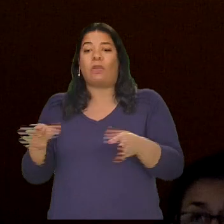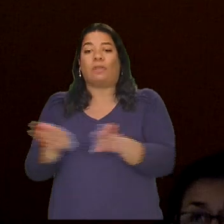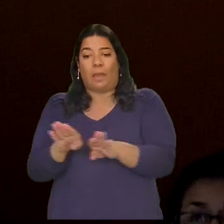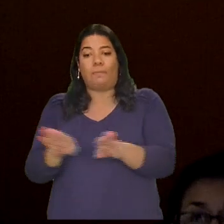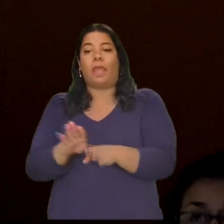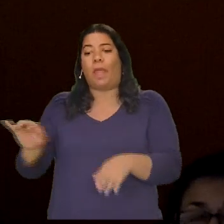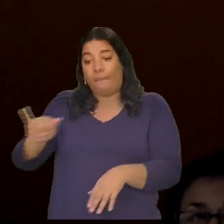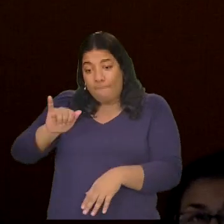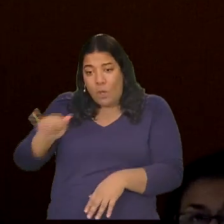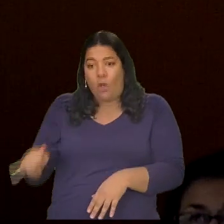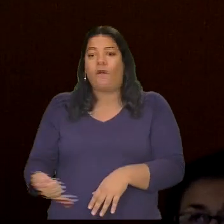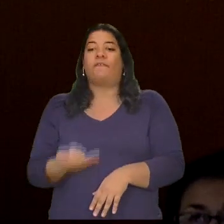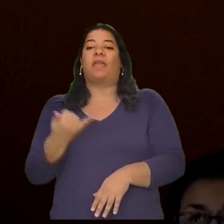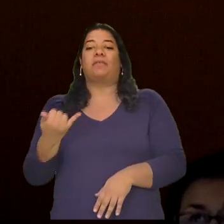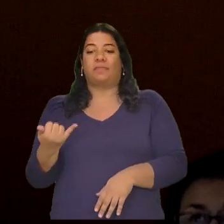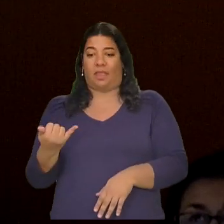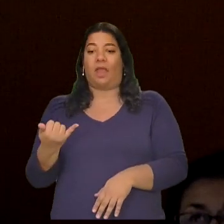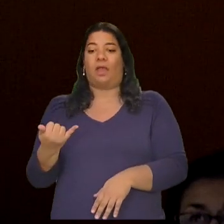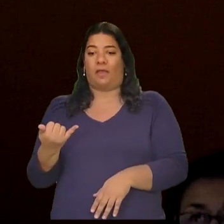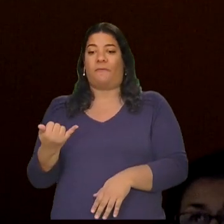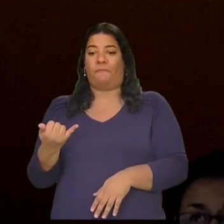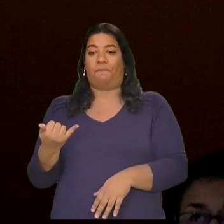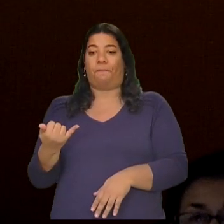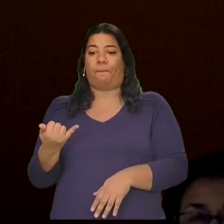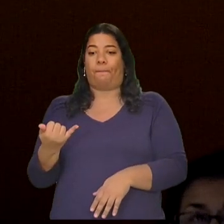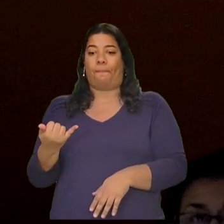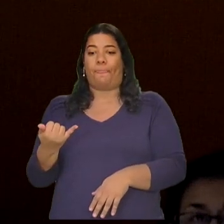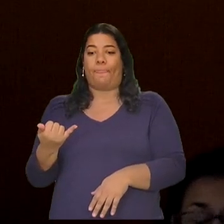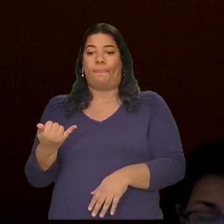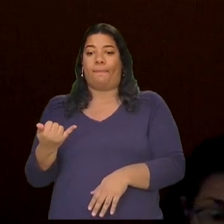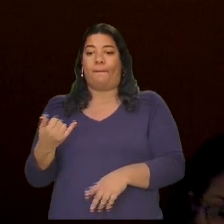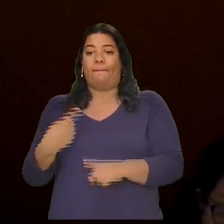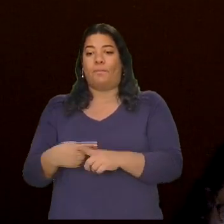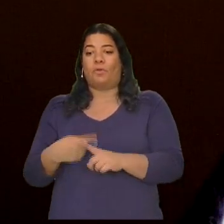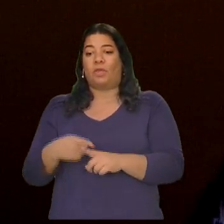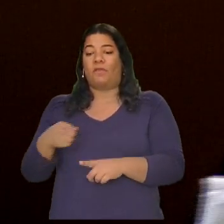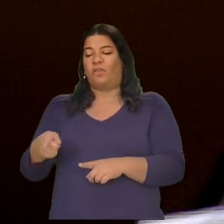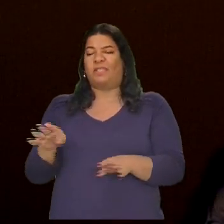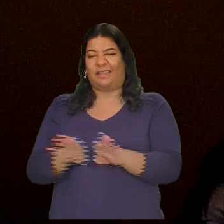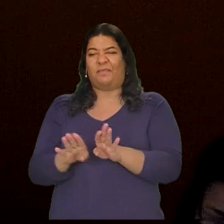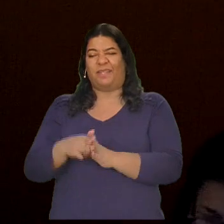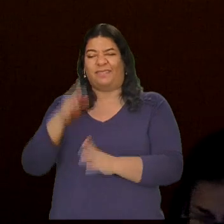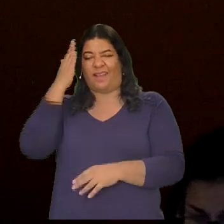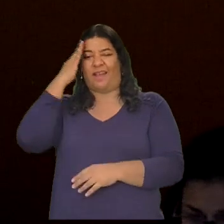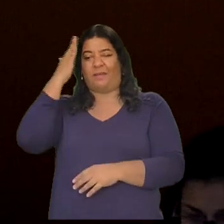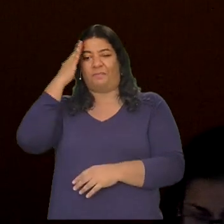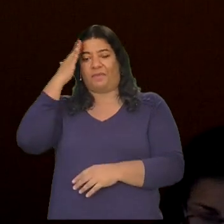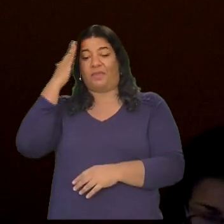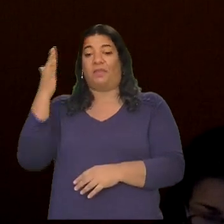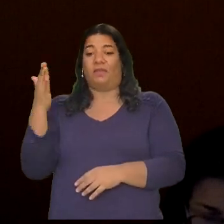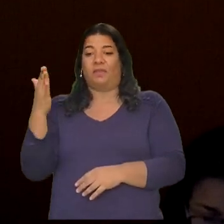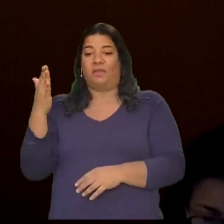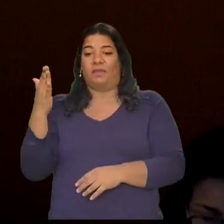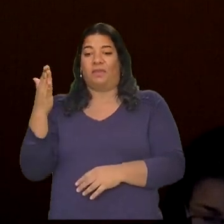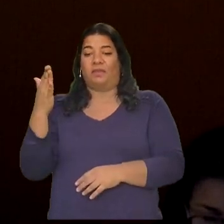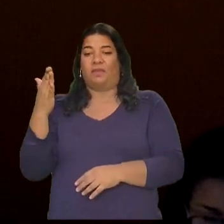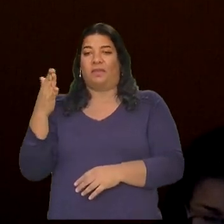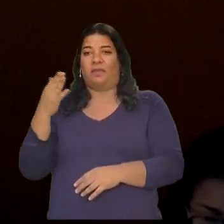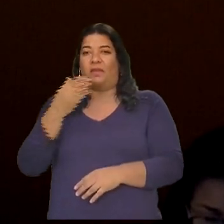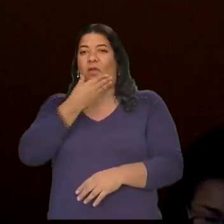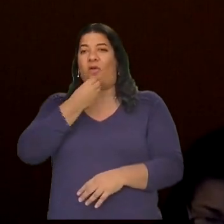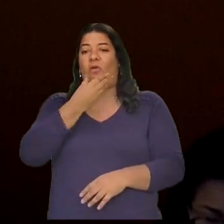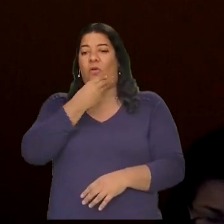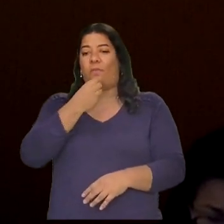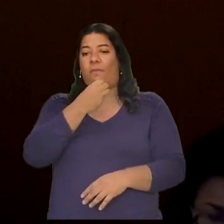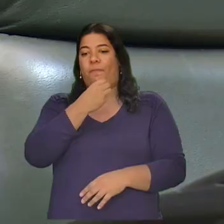como vossa excelência manifestou a a indignação com o ministro da educação que eu